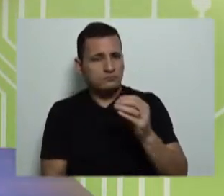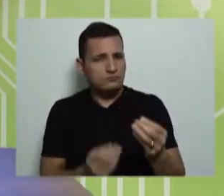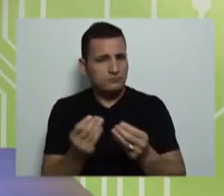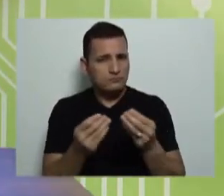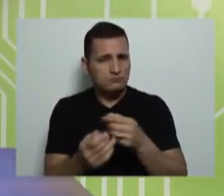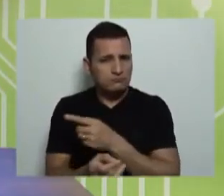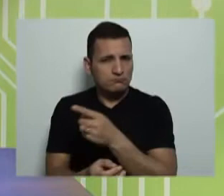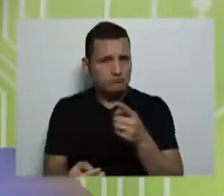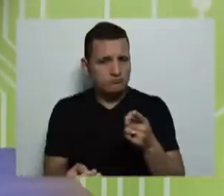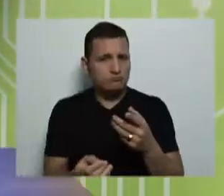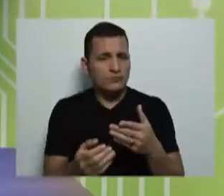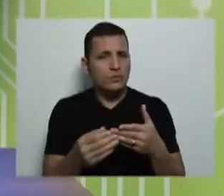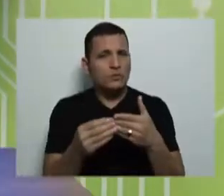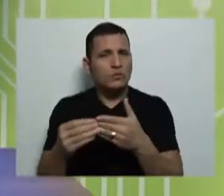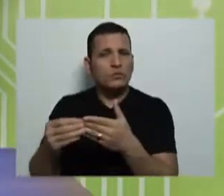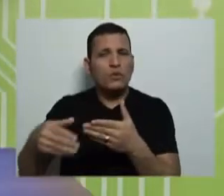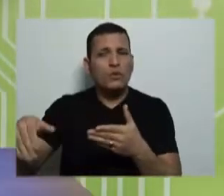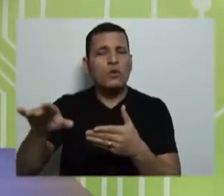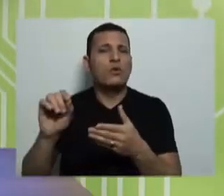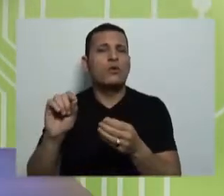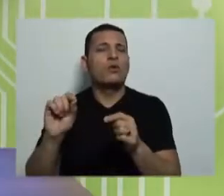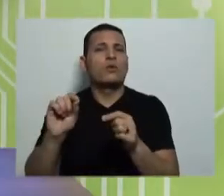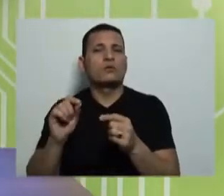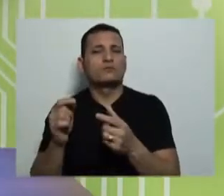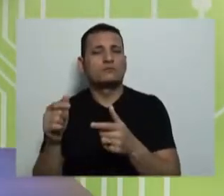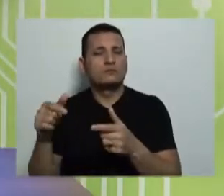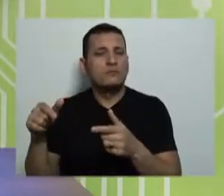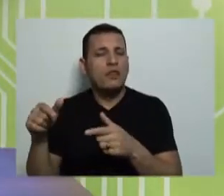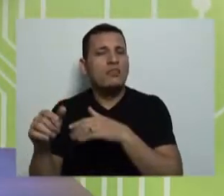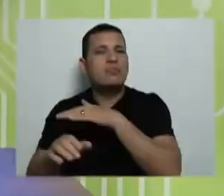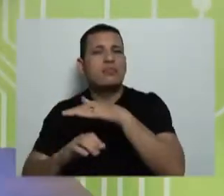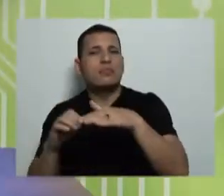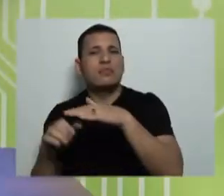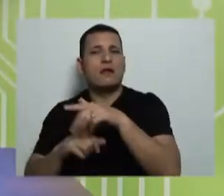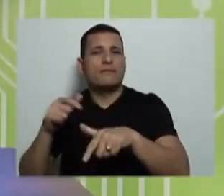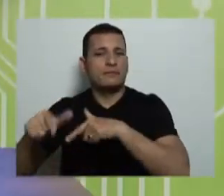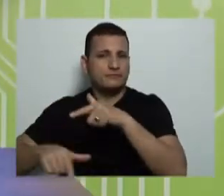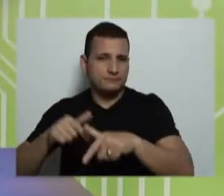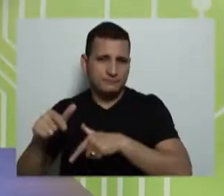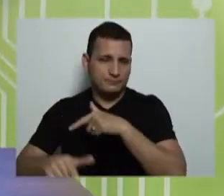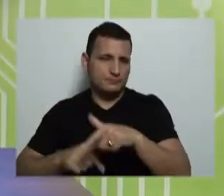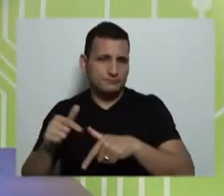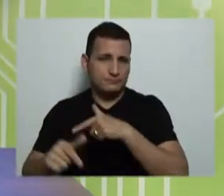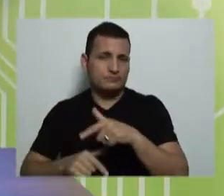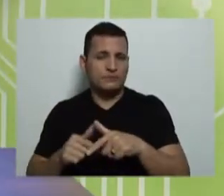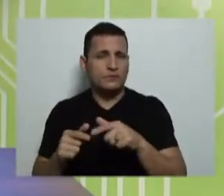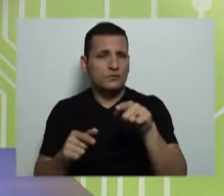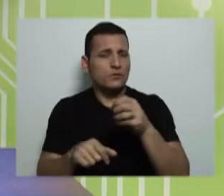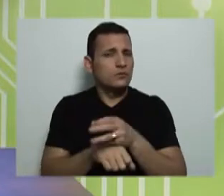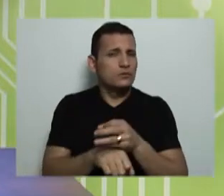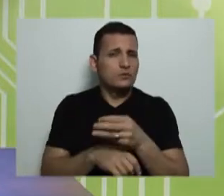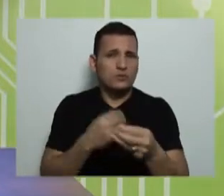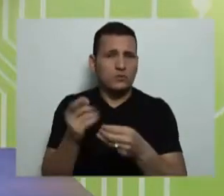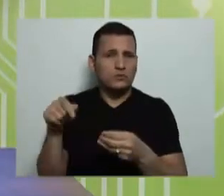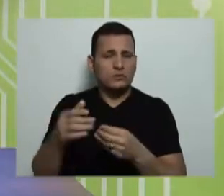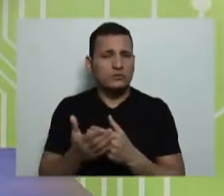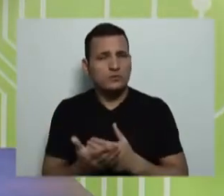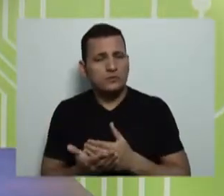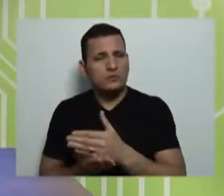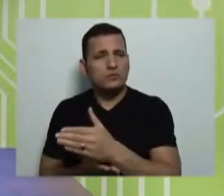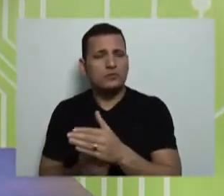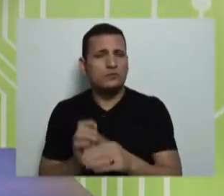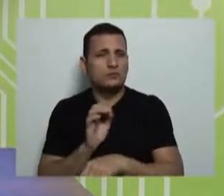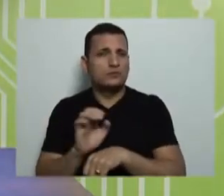estar encaminhando ele para o mercado de trabalho. Vocês vão estar orientando como que ele deve proceder para começar esse estágio supervisionado